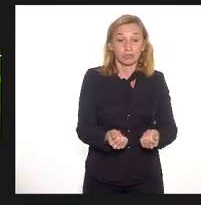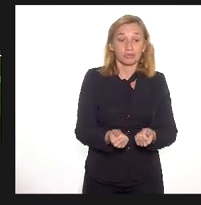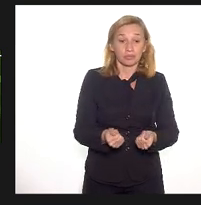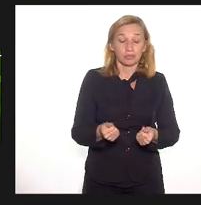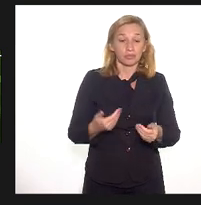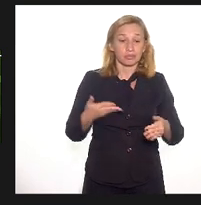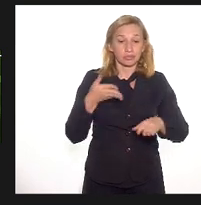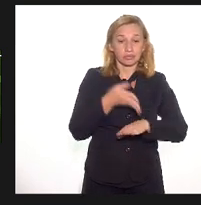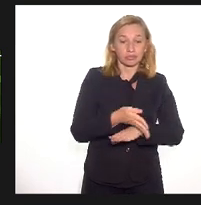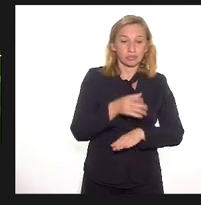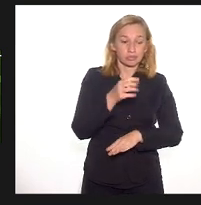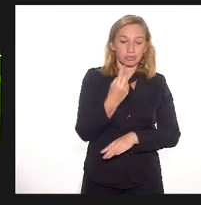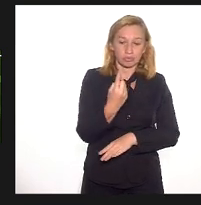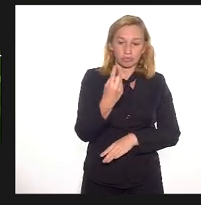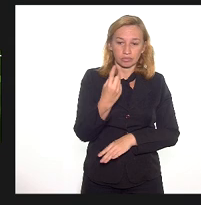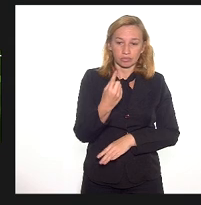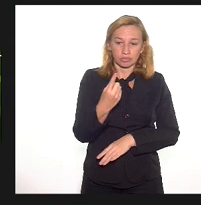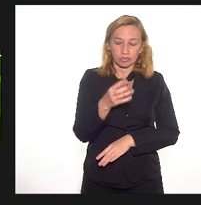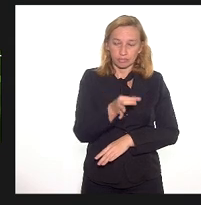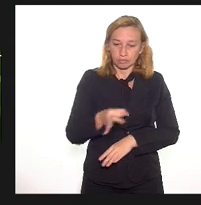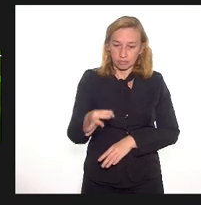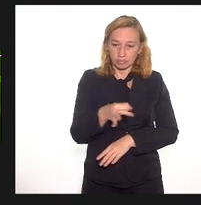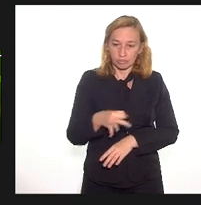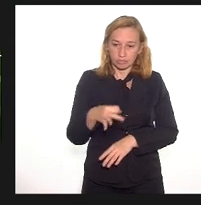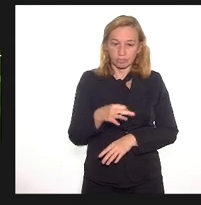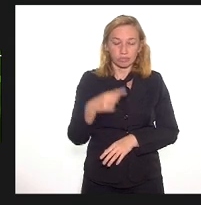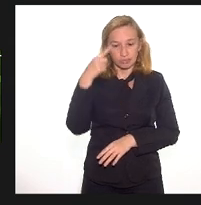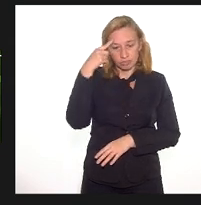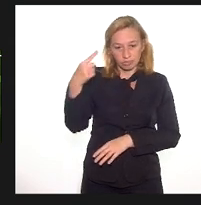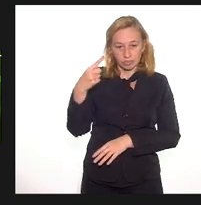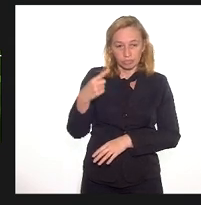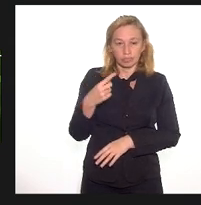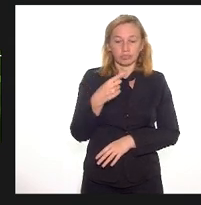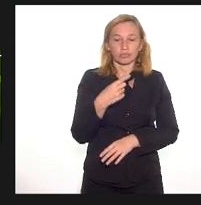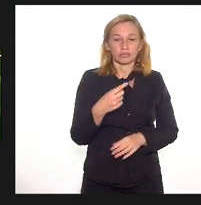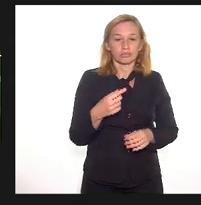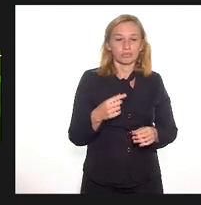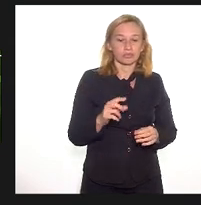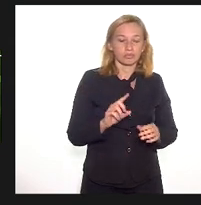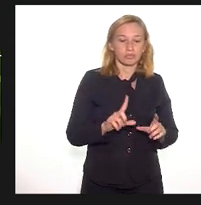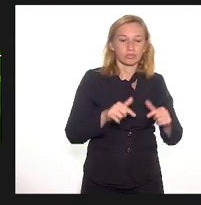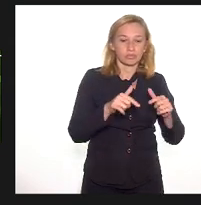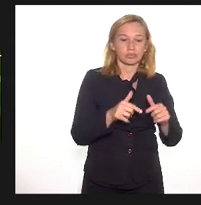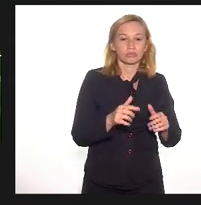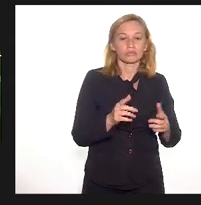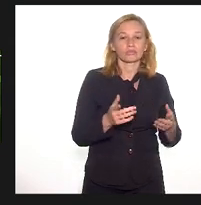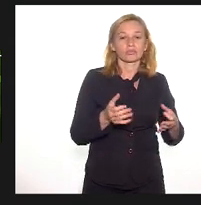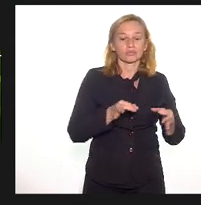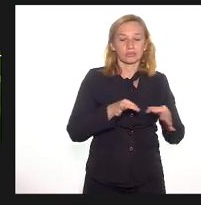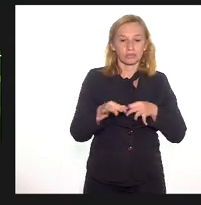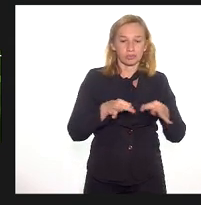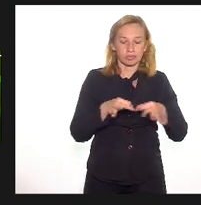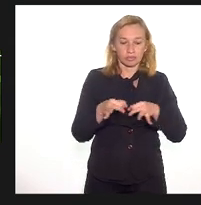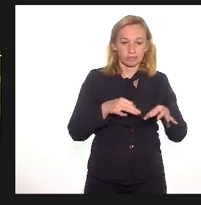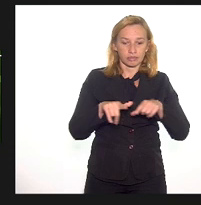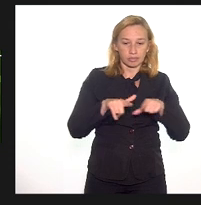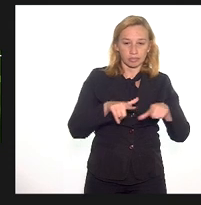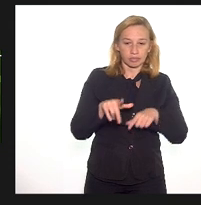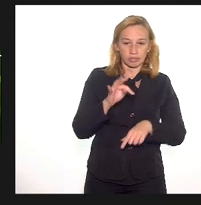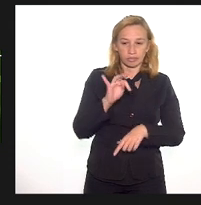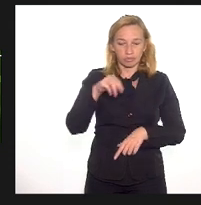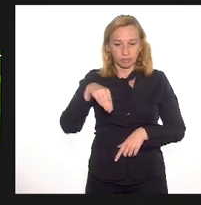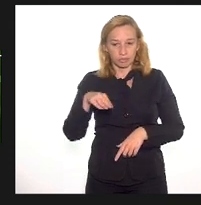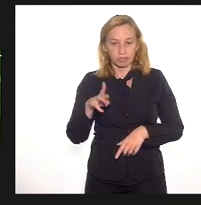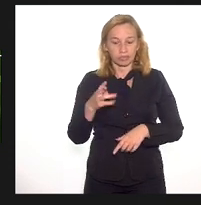centavo. Aqui a ideia nessa versão 2.0 trabalhada pelo time Petrobras, que pode ser um gatilho